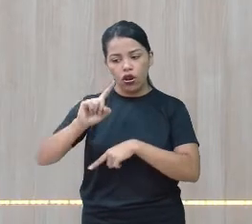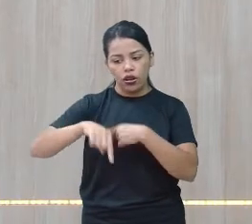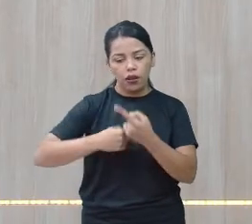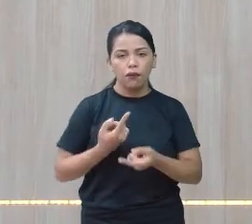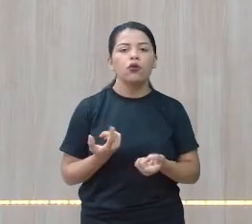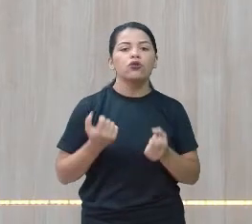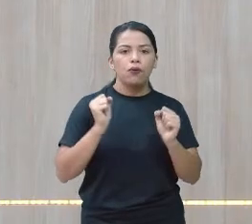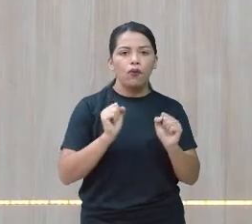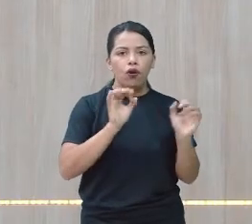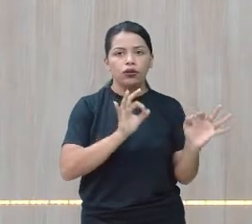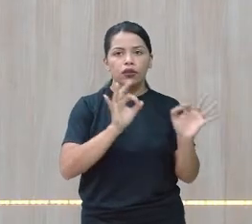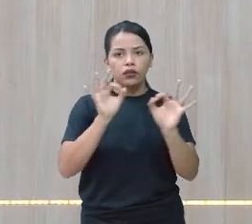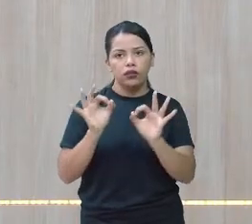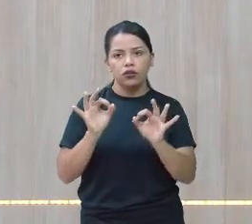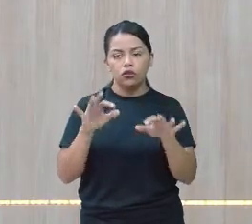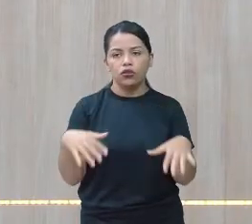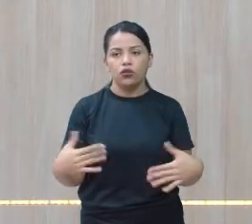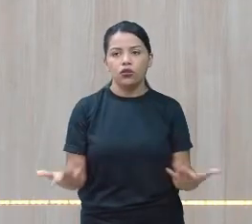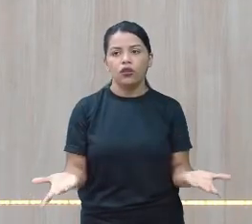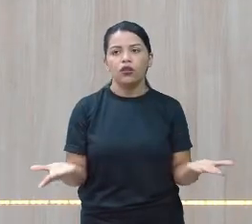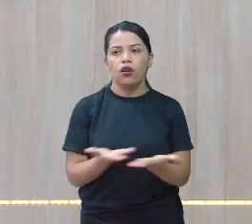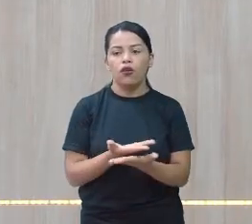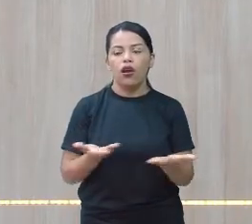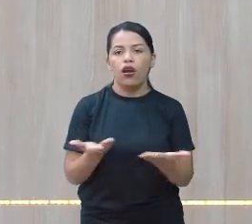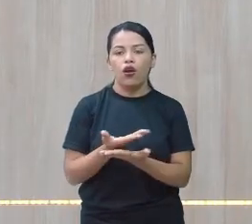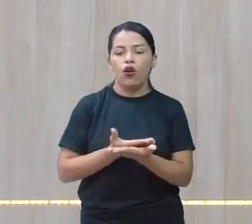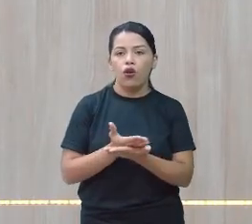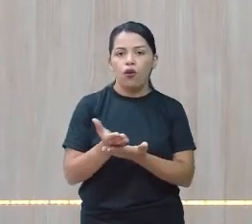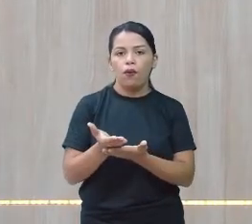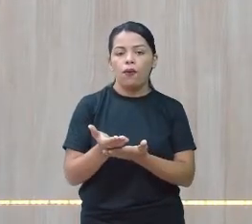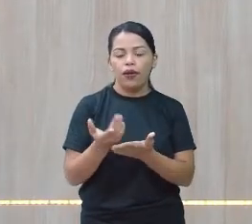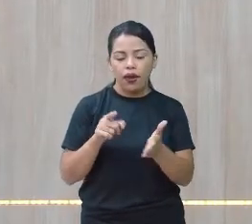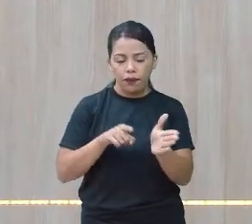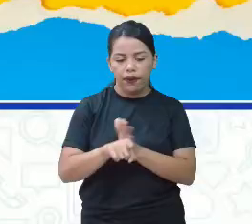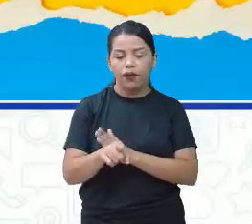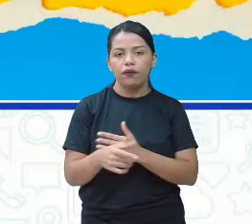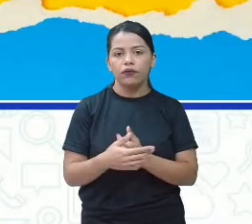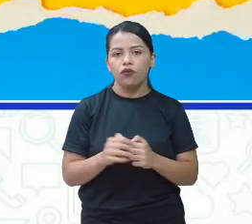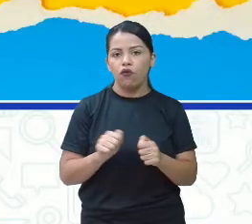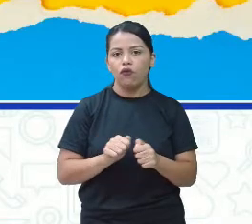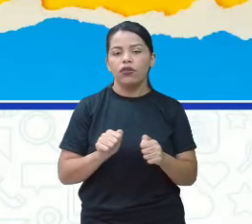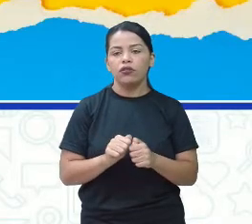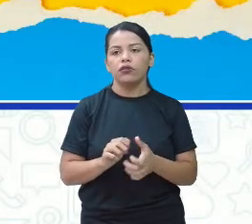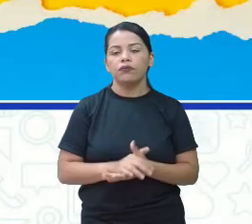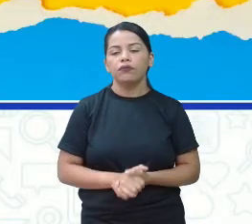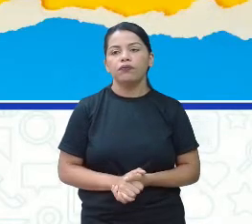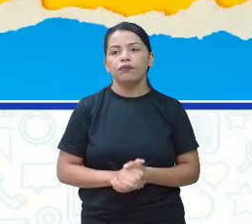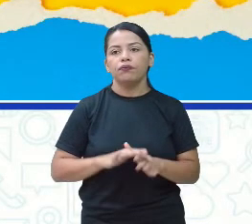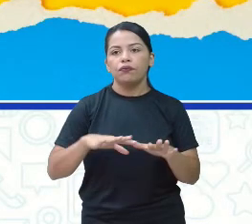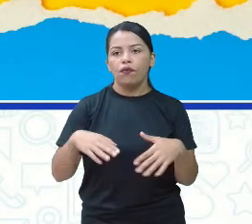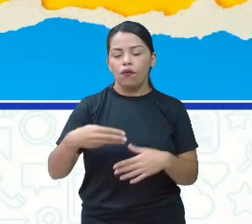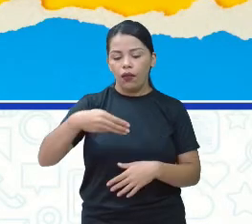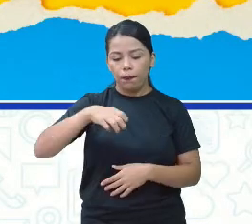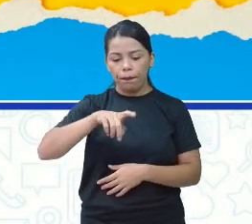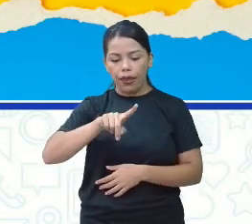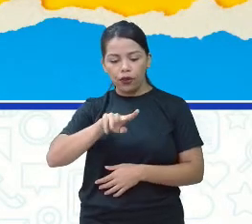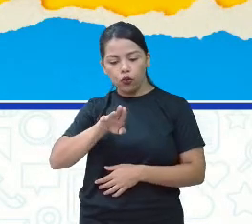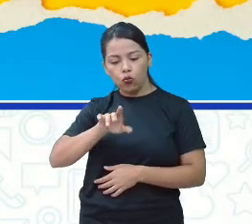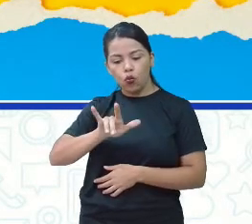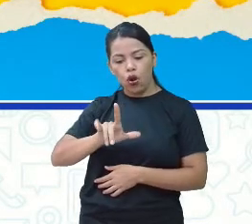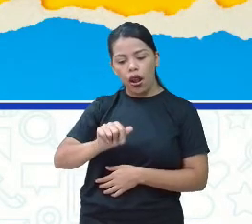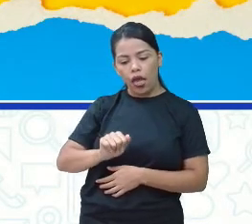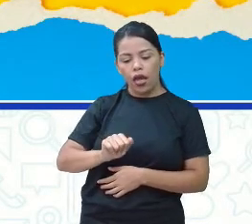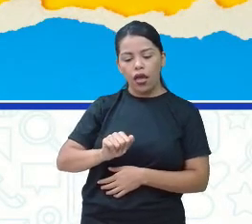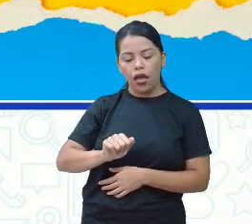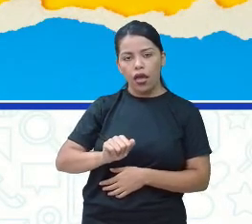esquecer. E agora vem a pergunta. E aí, pessoal? A medula pode enviar a resposta sem